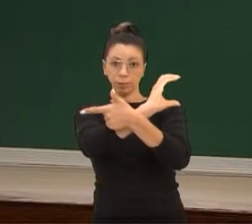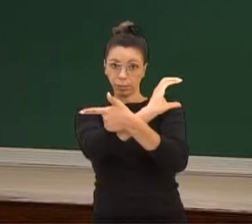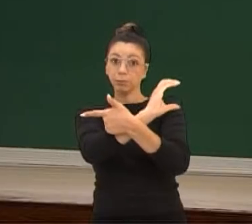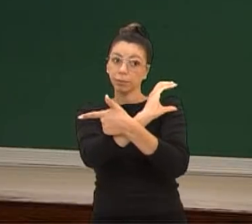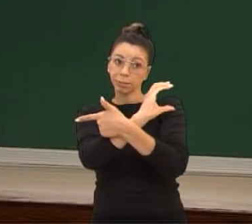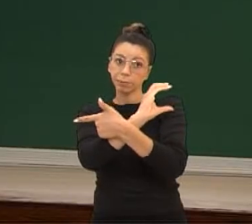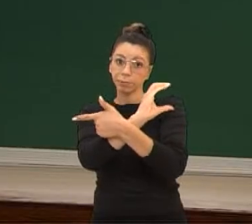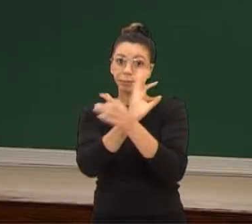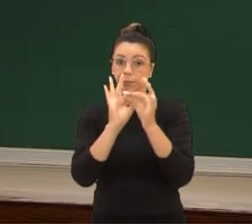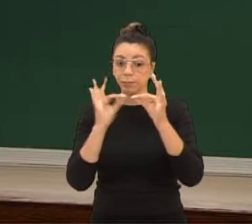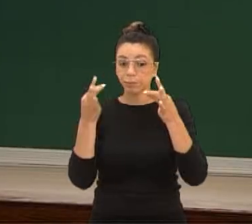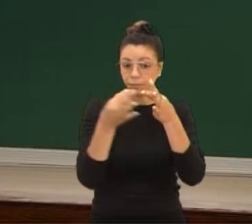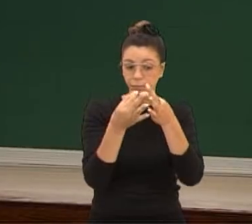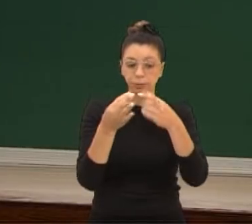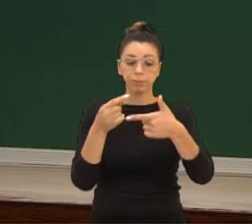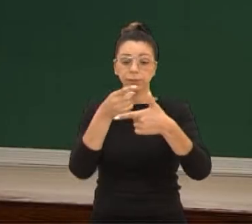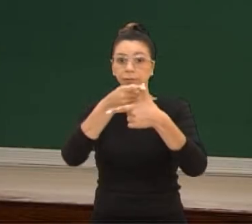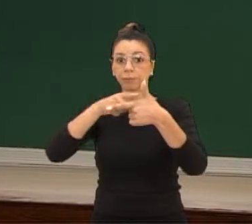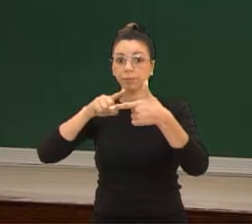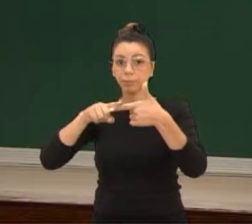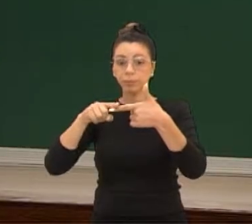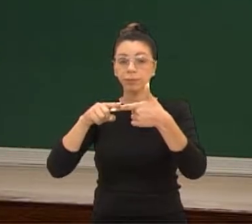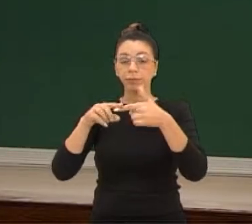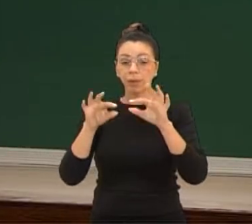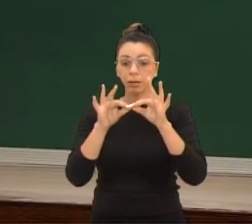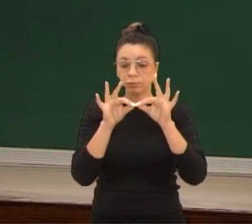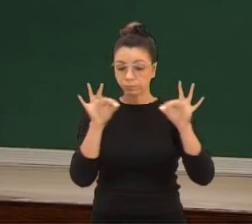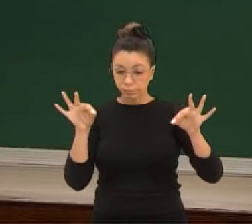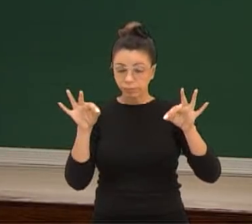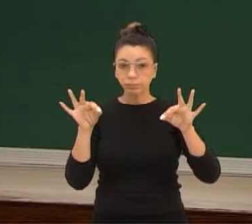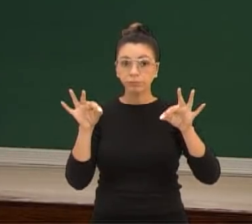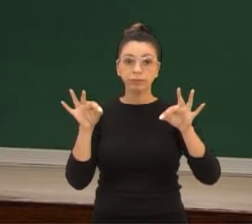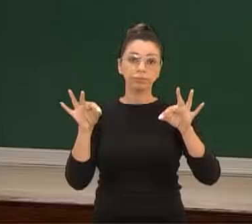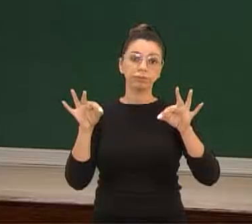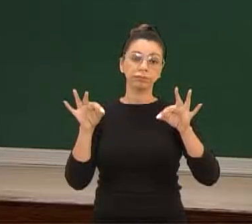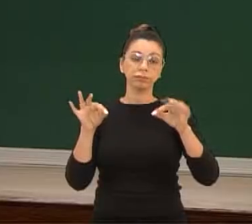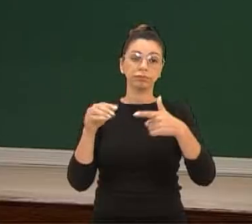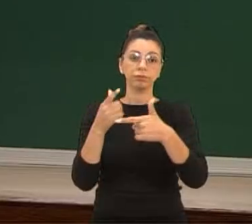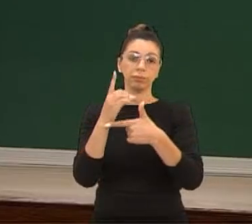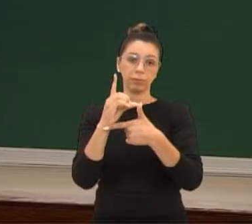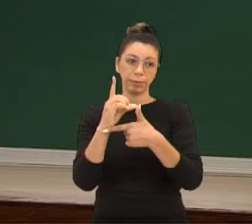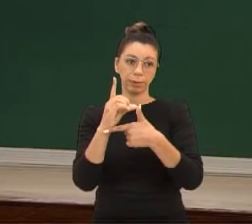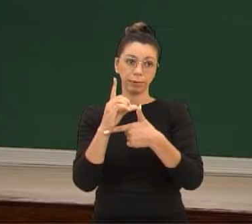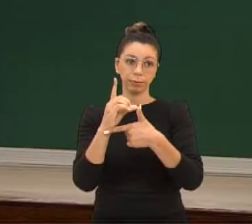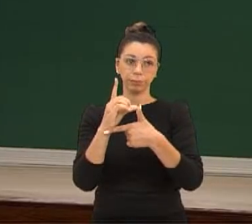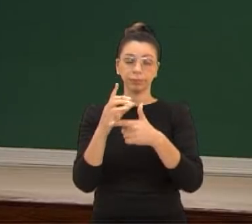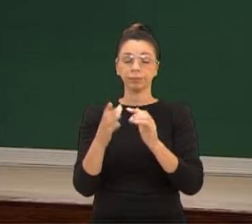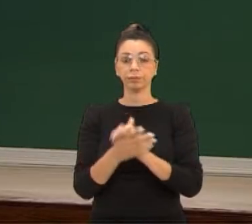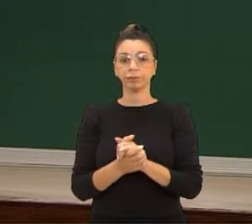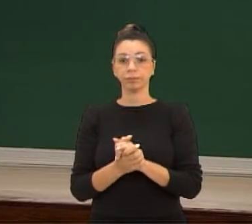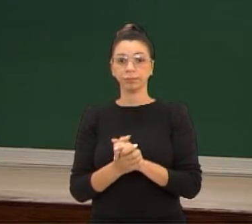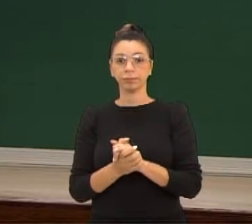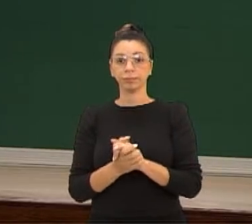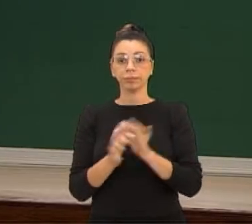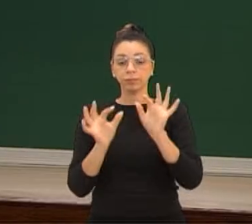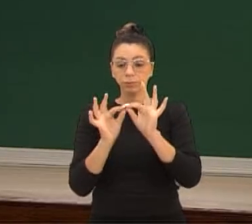eu medi dividido pelo diâmetro. Muito bem. Então, eu vou pegar esse comprimento, que é